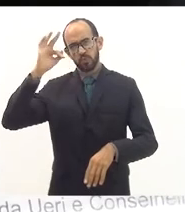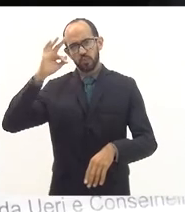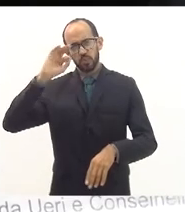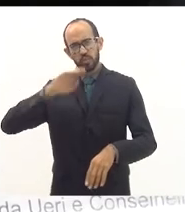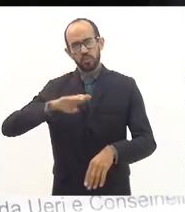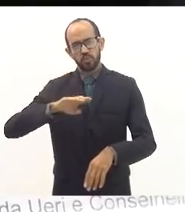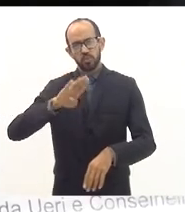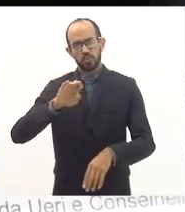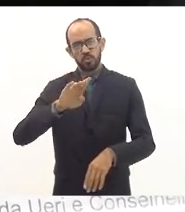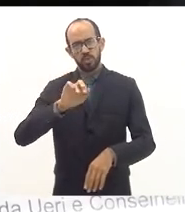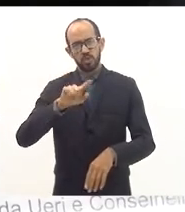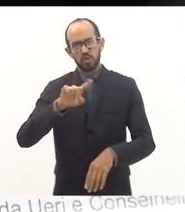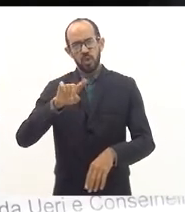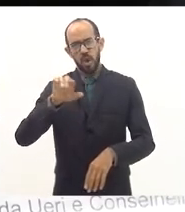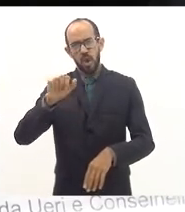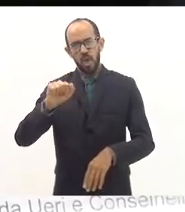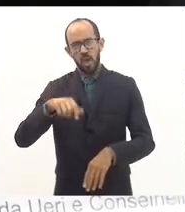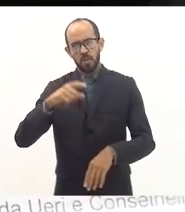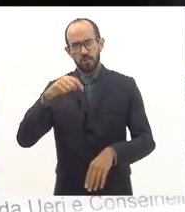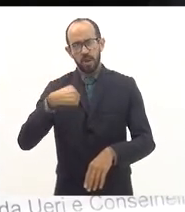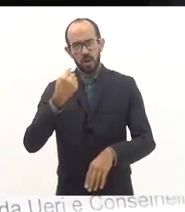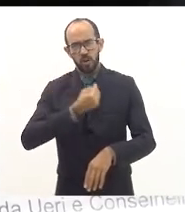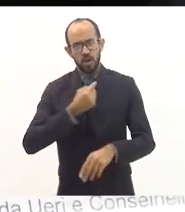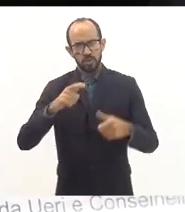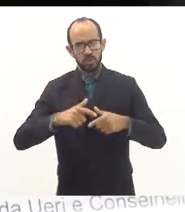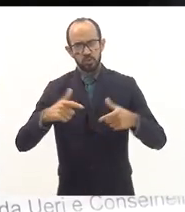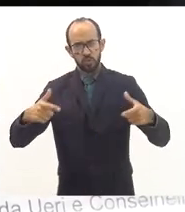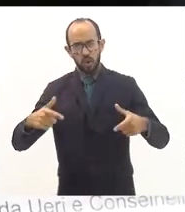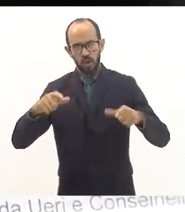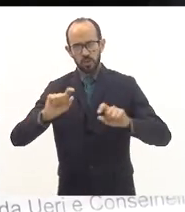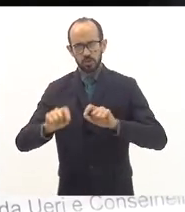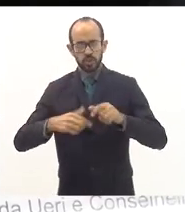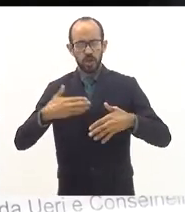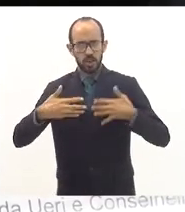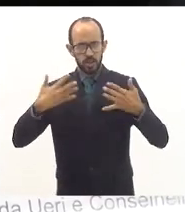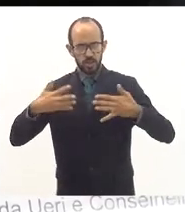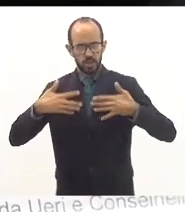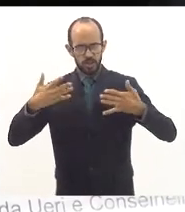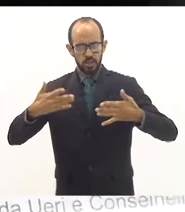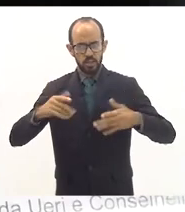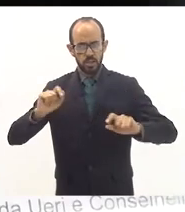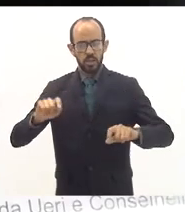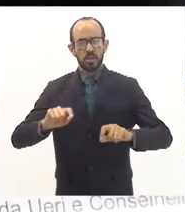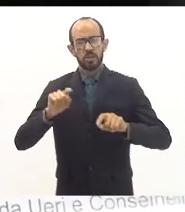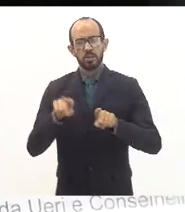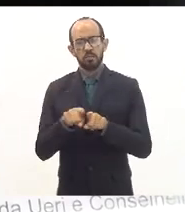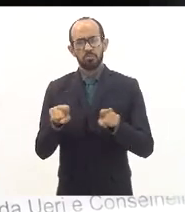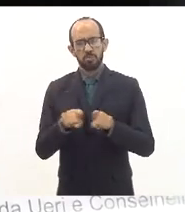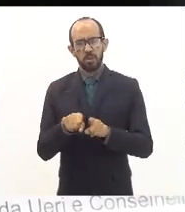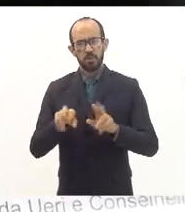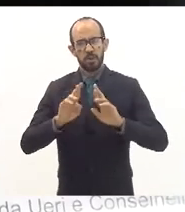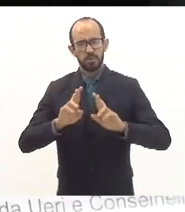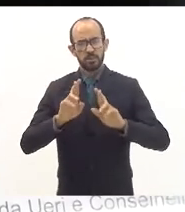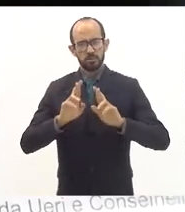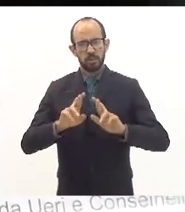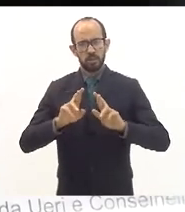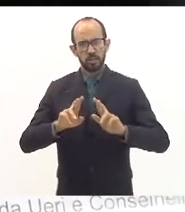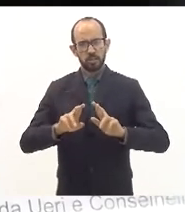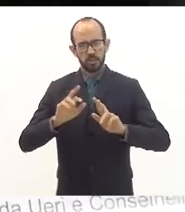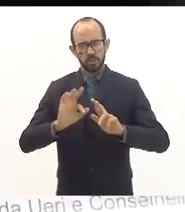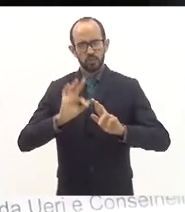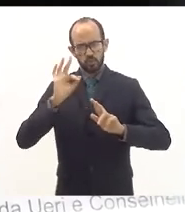Brizola, para nosso gáudio, para nossa alegria e para as esperanças